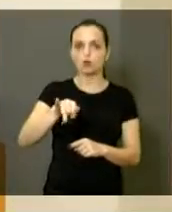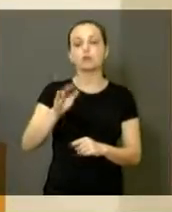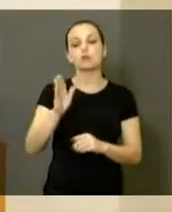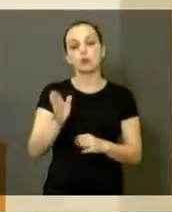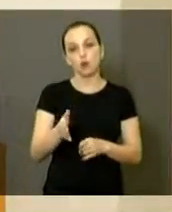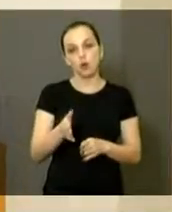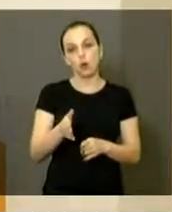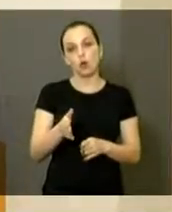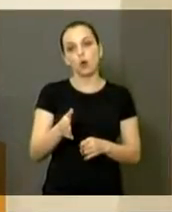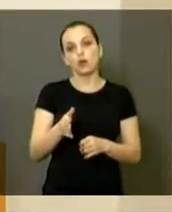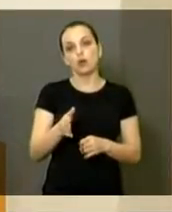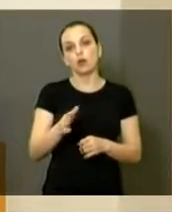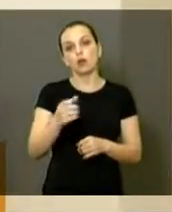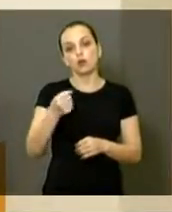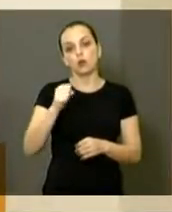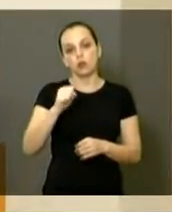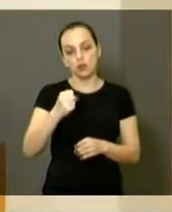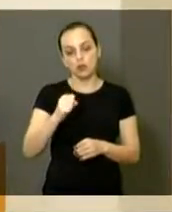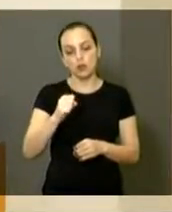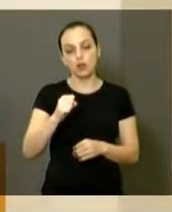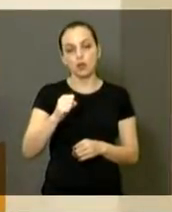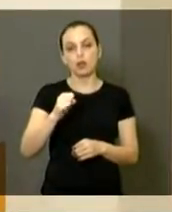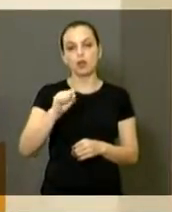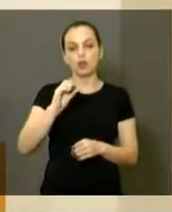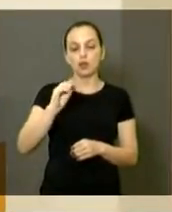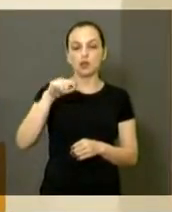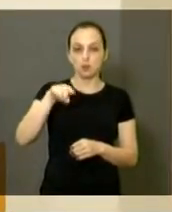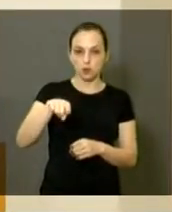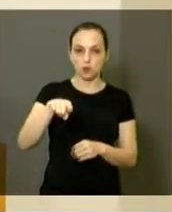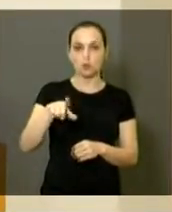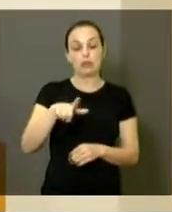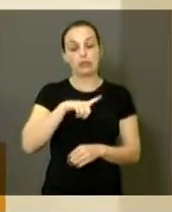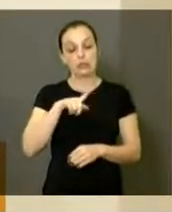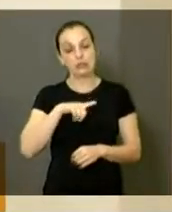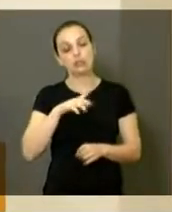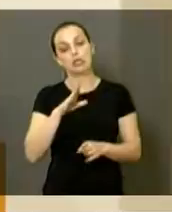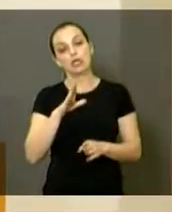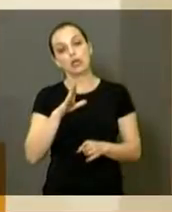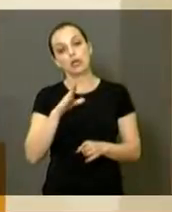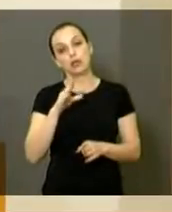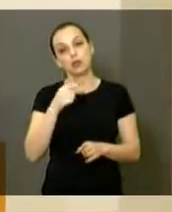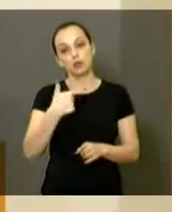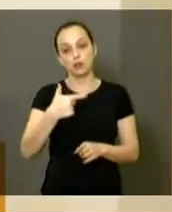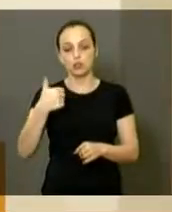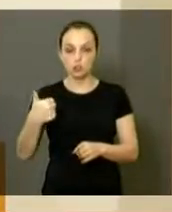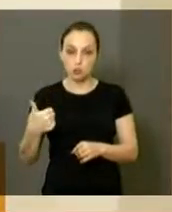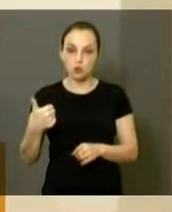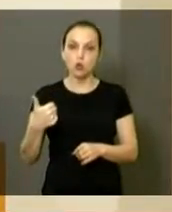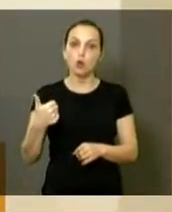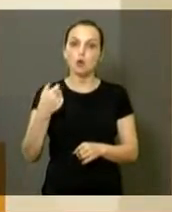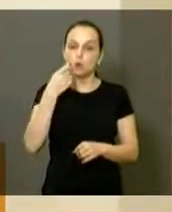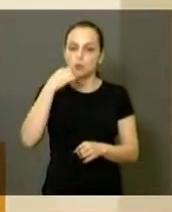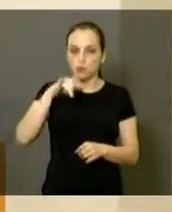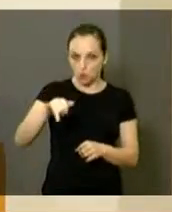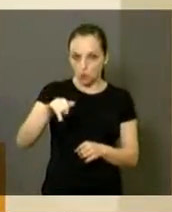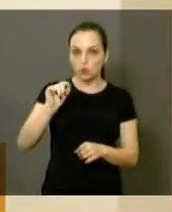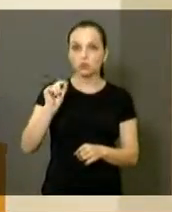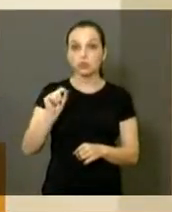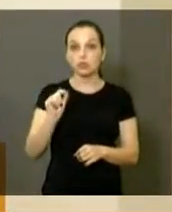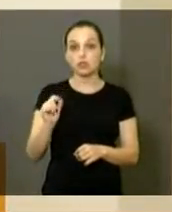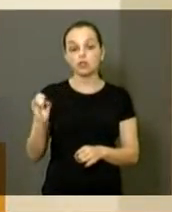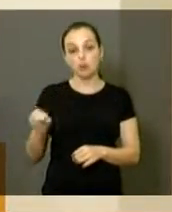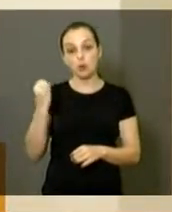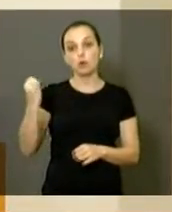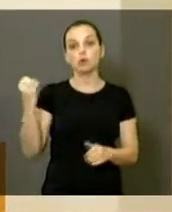Portanto, ainda tem 21 milhões de lastro, que é esse dinheiro que está em caixa, e, portanto, a nossa